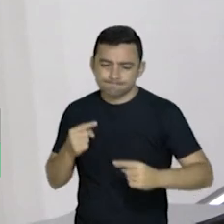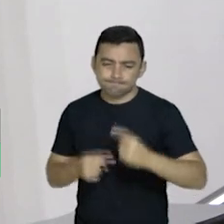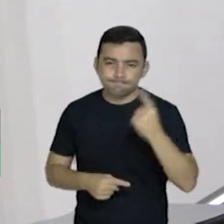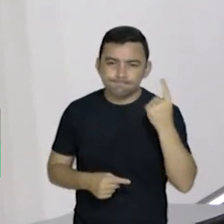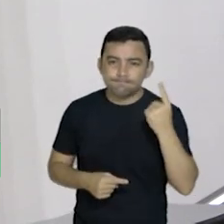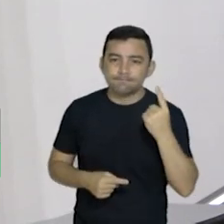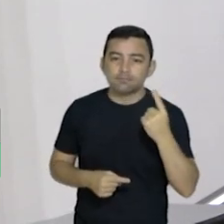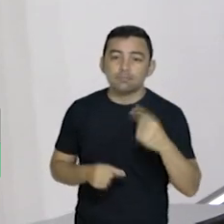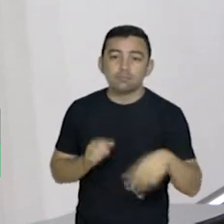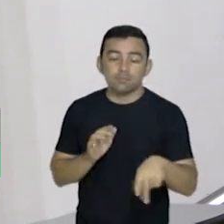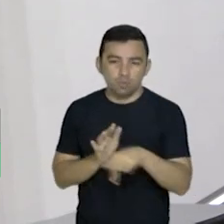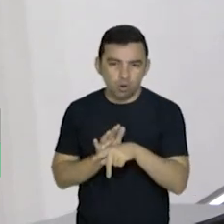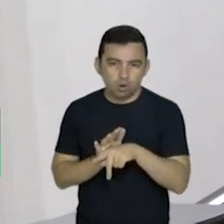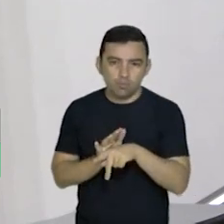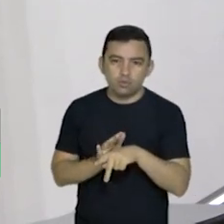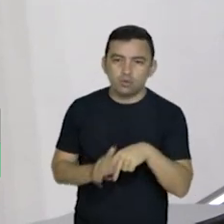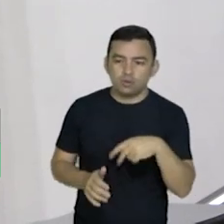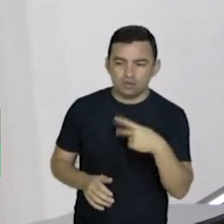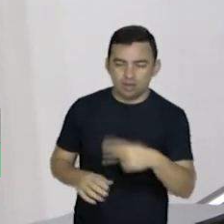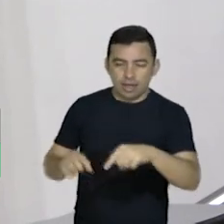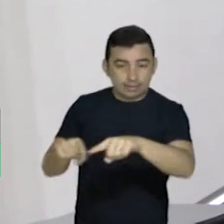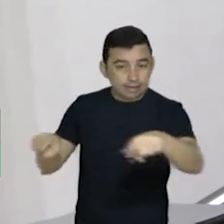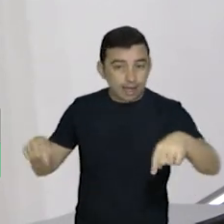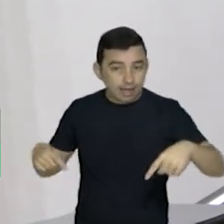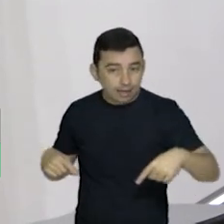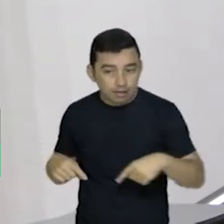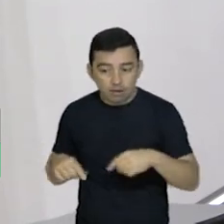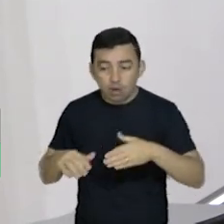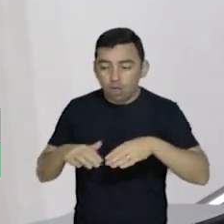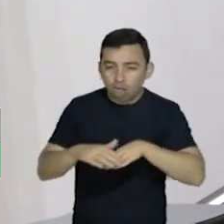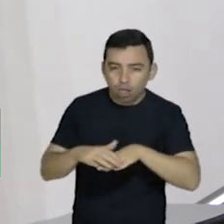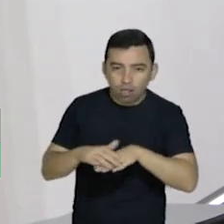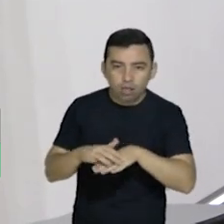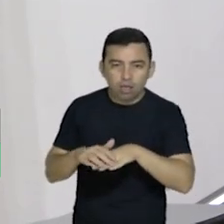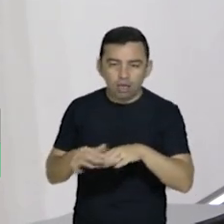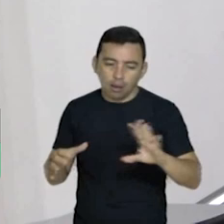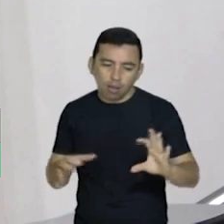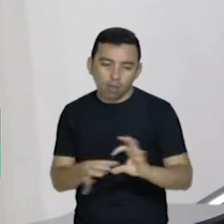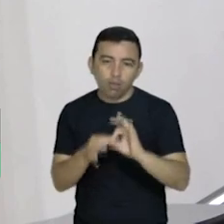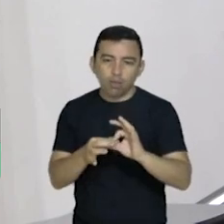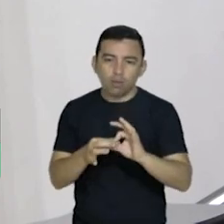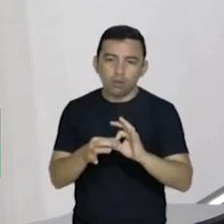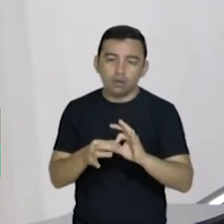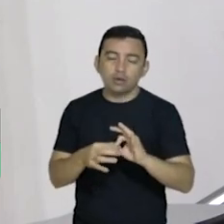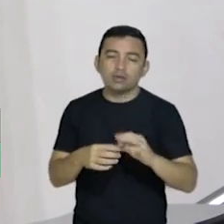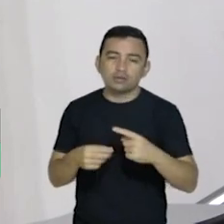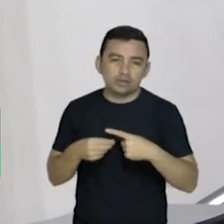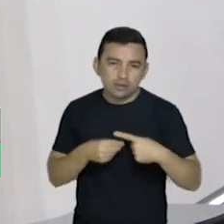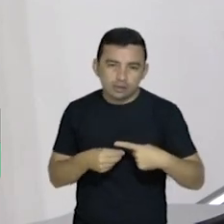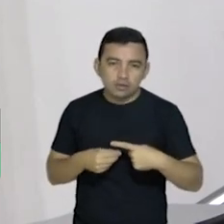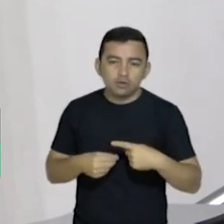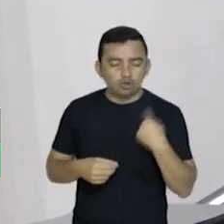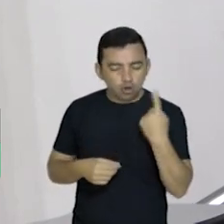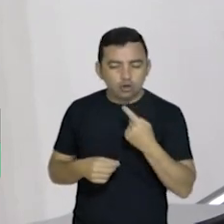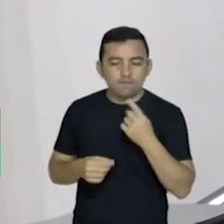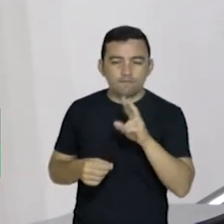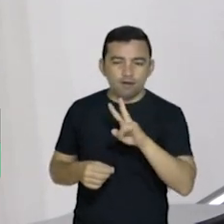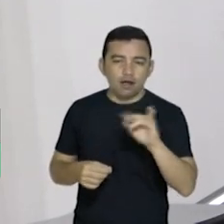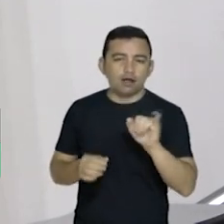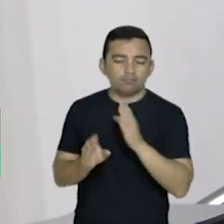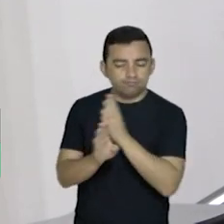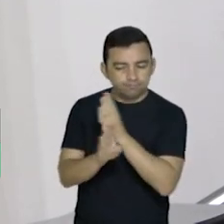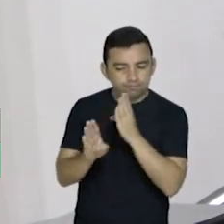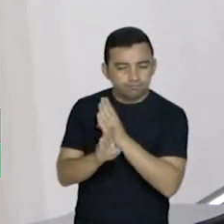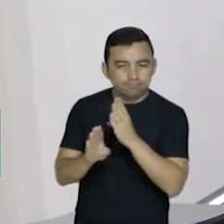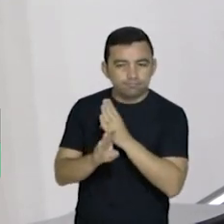esses pátios que muitas vezes são conveniados aos municípios listados terceirizados nós vamos apurar investigar e vamos denunciar